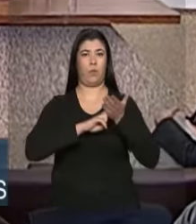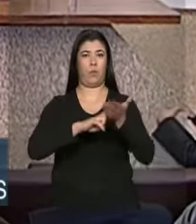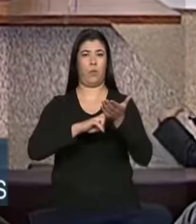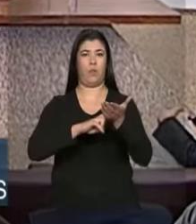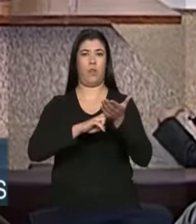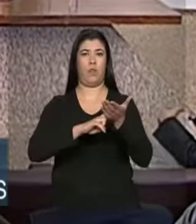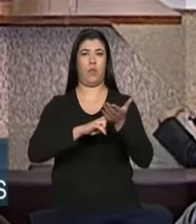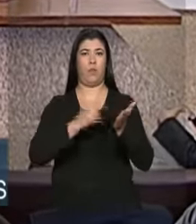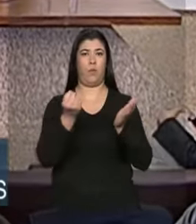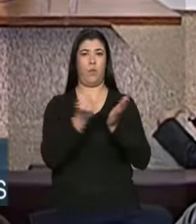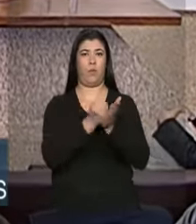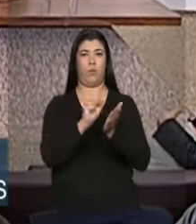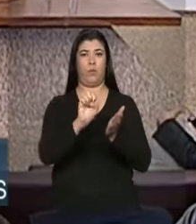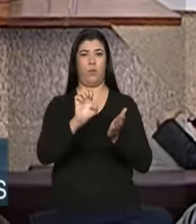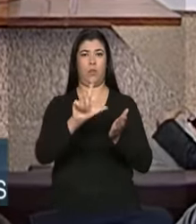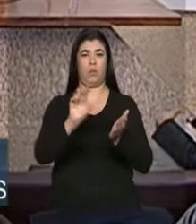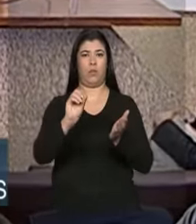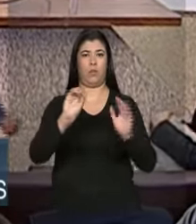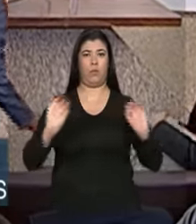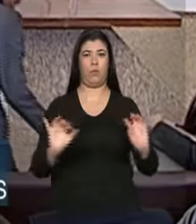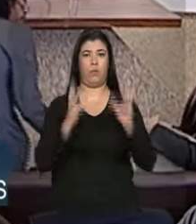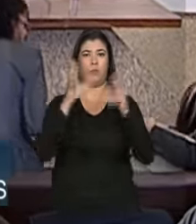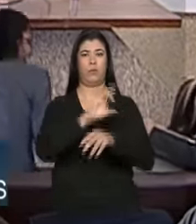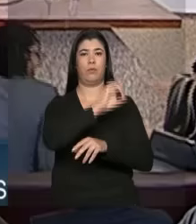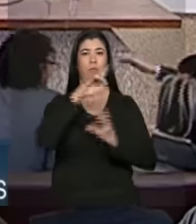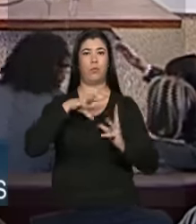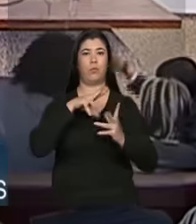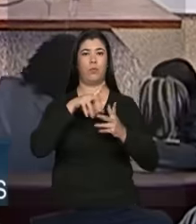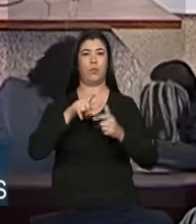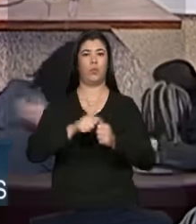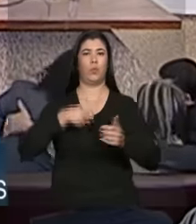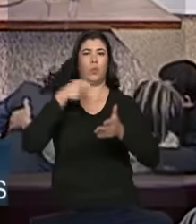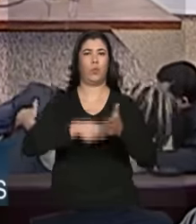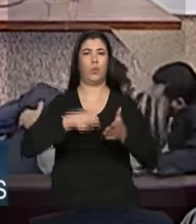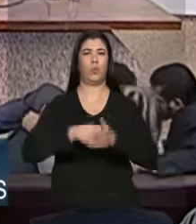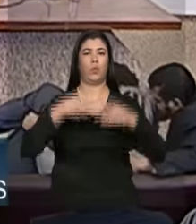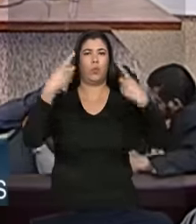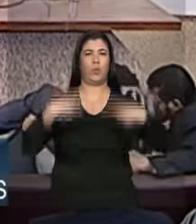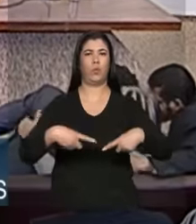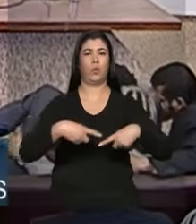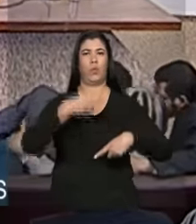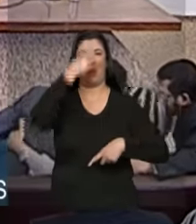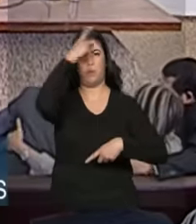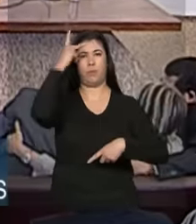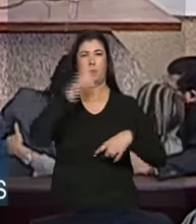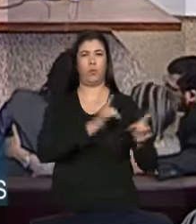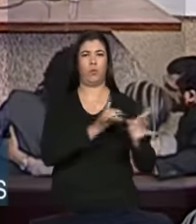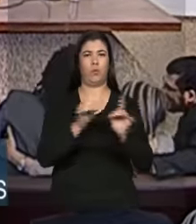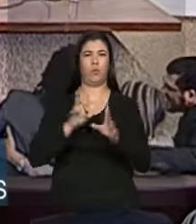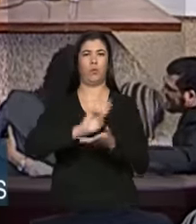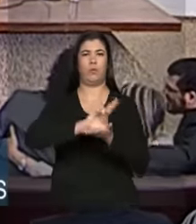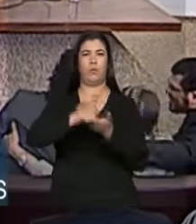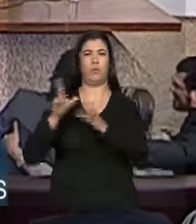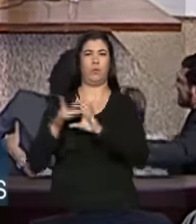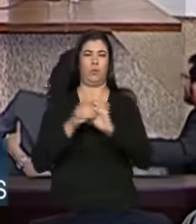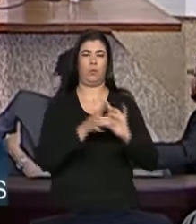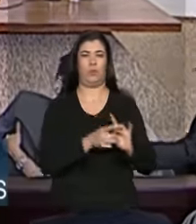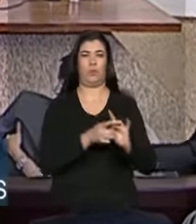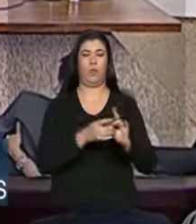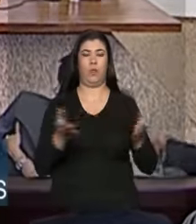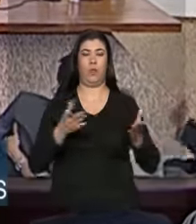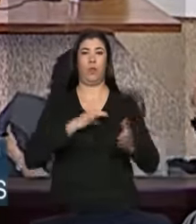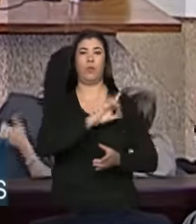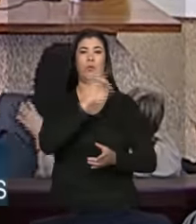homenagem ao Dia Mundial de enfrentamento ao tráfico de pessoas para marcar esta data os